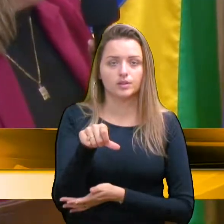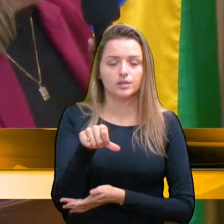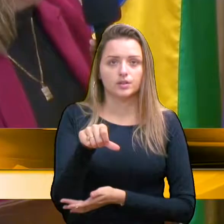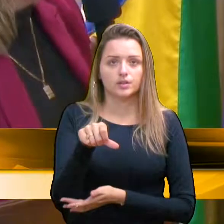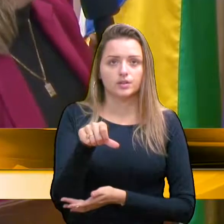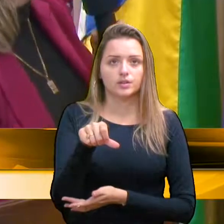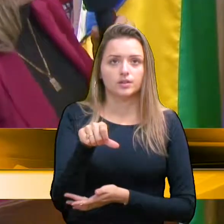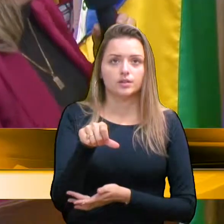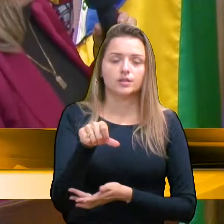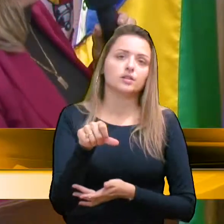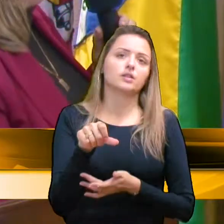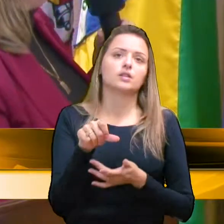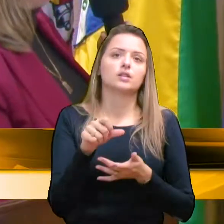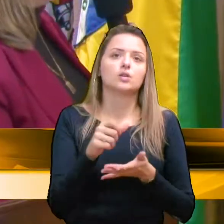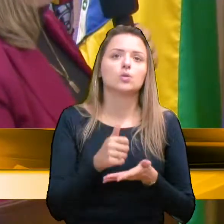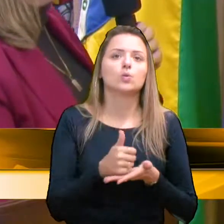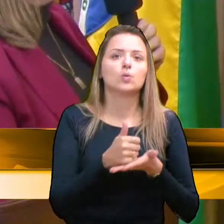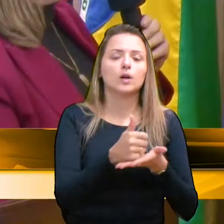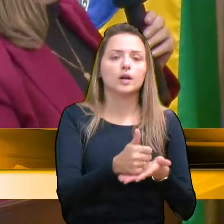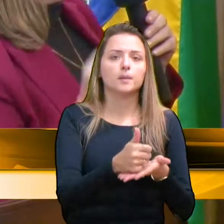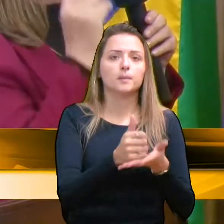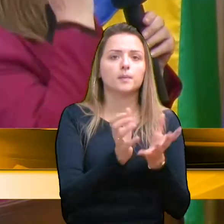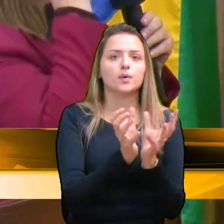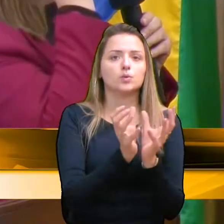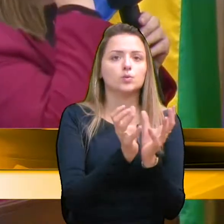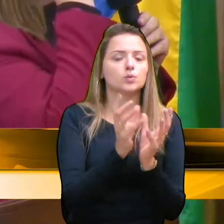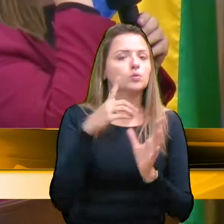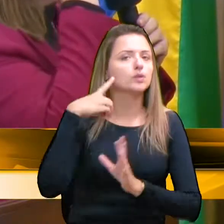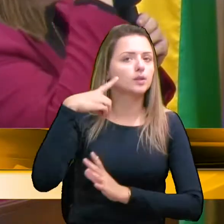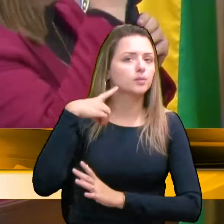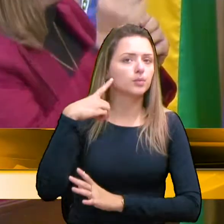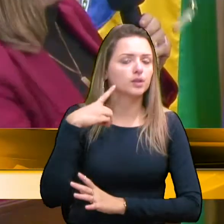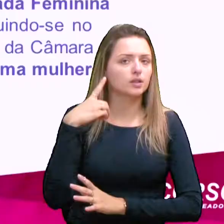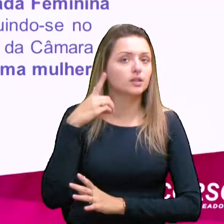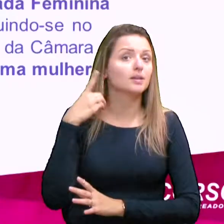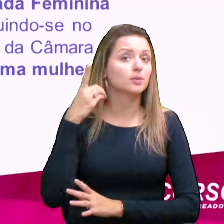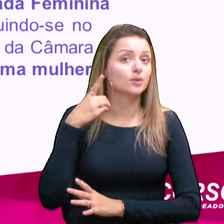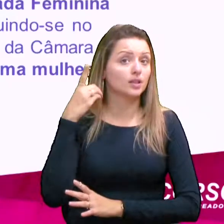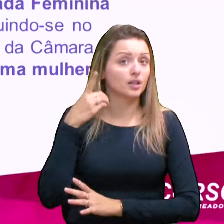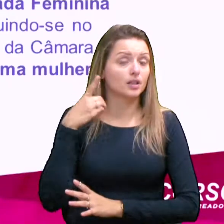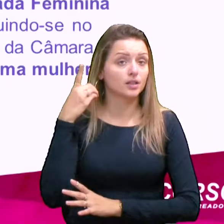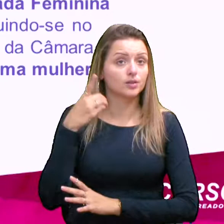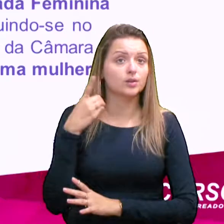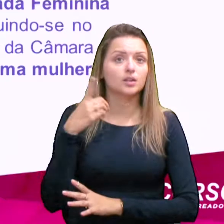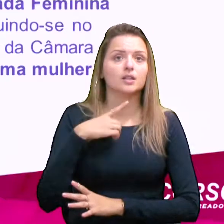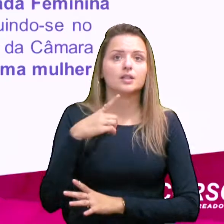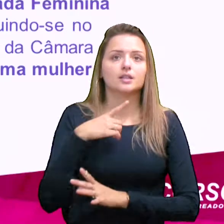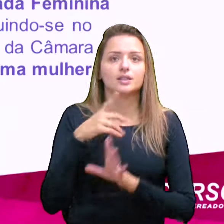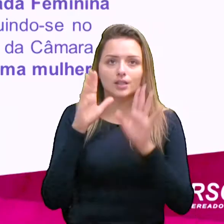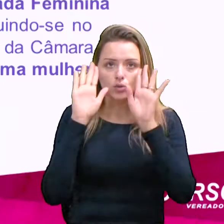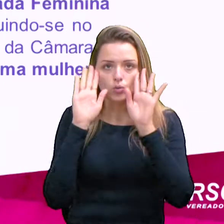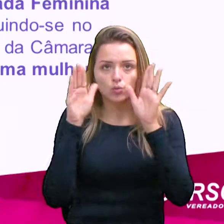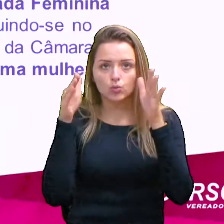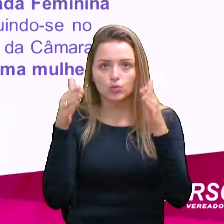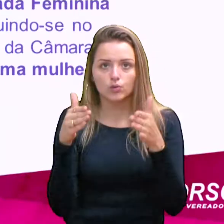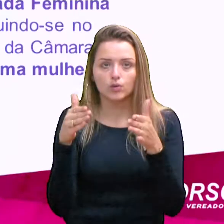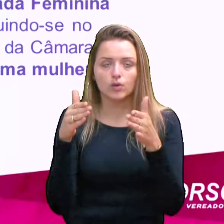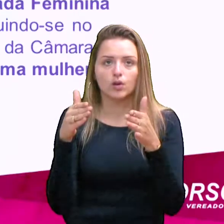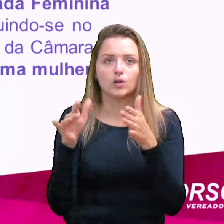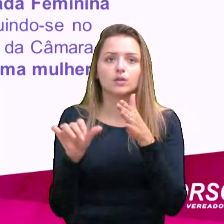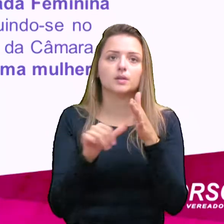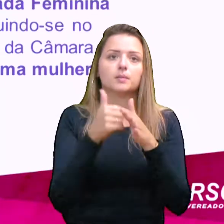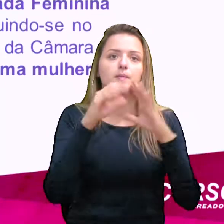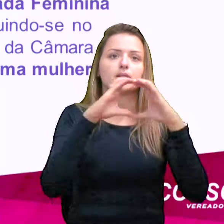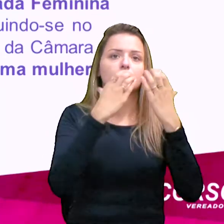a partir da bancada feminina da Câmara dos Deputados, constituindo-se no primeiro órgão de direção na história da Câmara